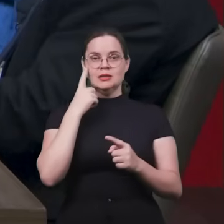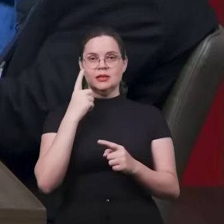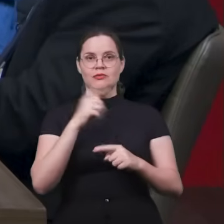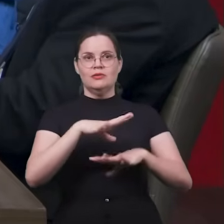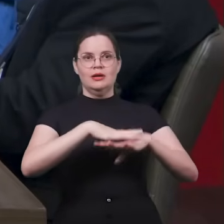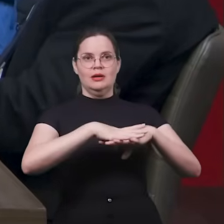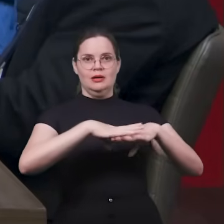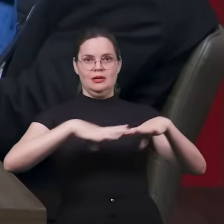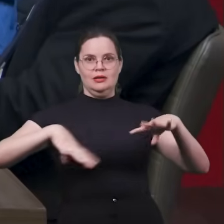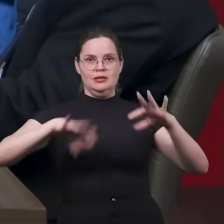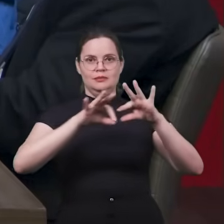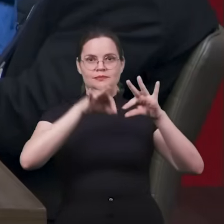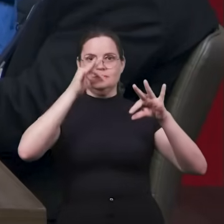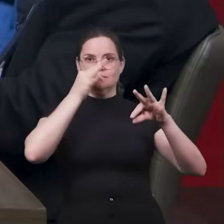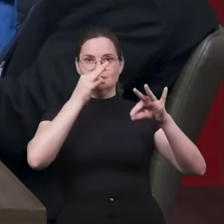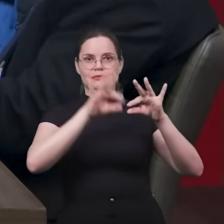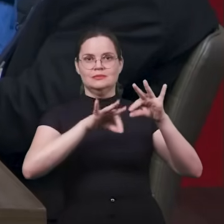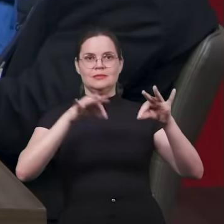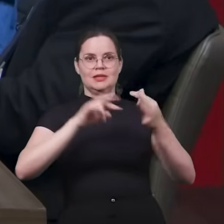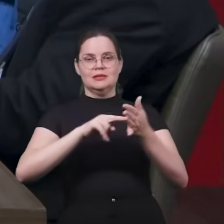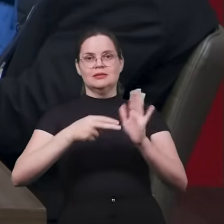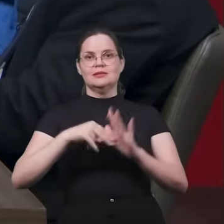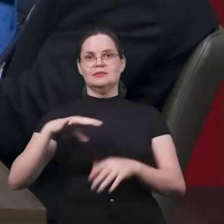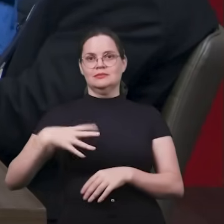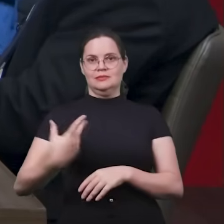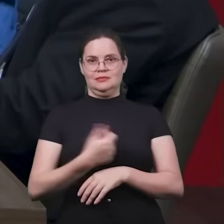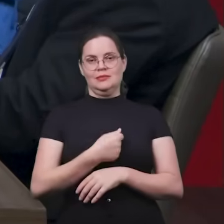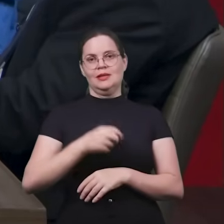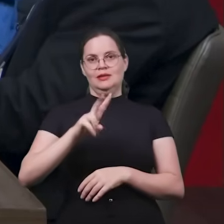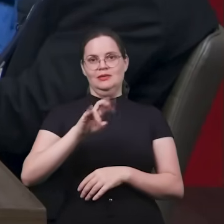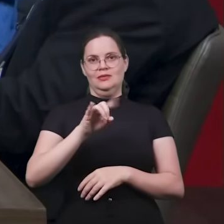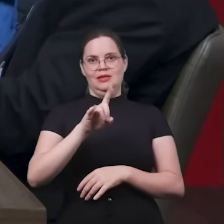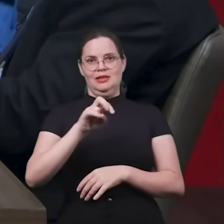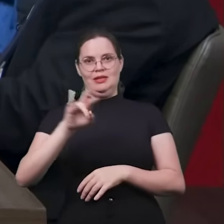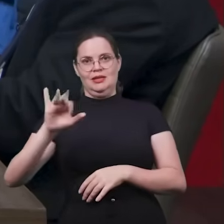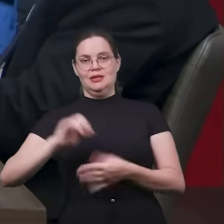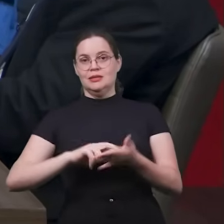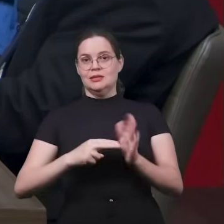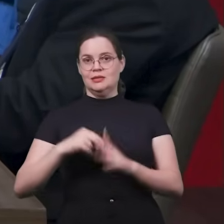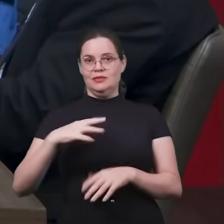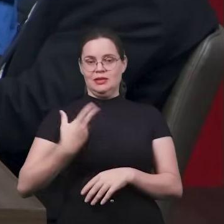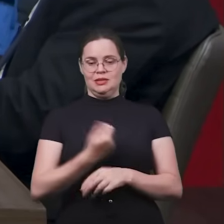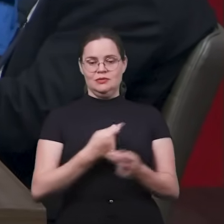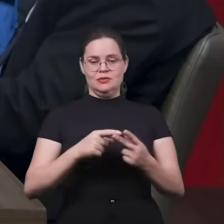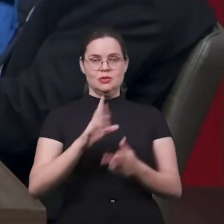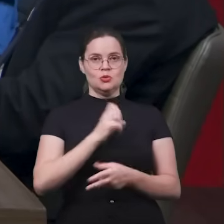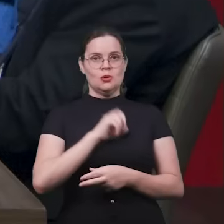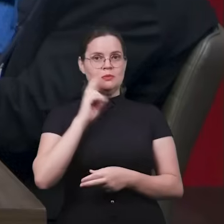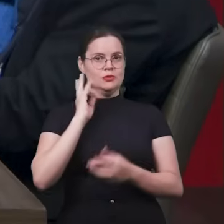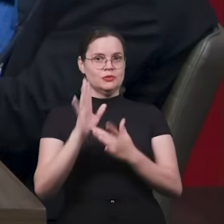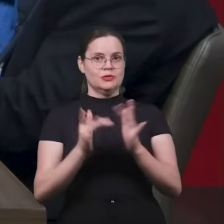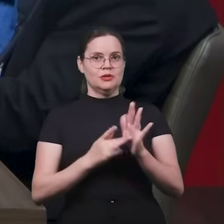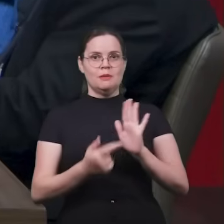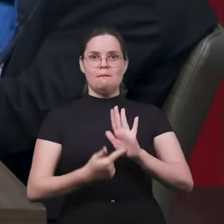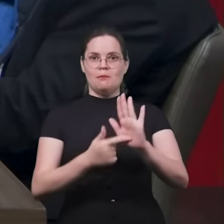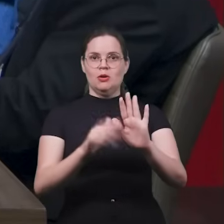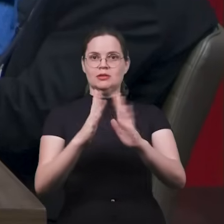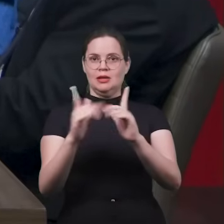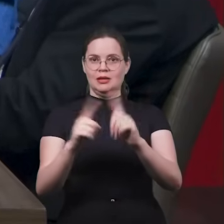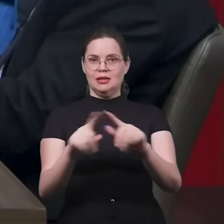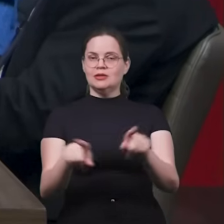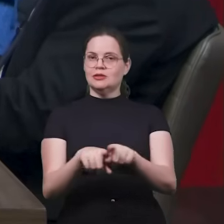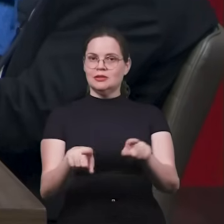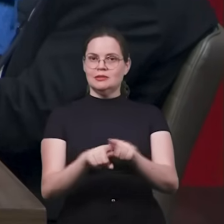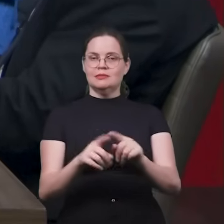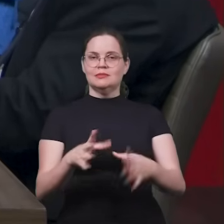casa, ao lado, né? A videira, ela fala da salvação, ela fala do amor do Senhor Jesus, ela fala da igreja, ela fala, né,